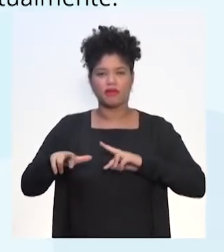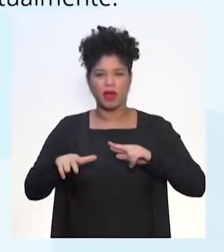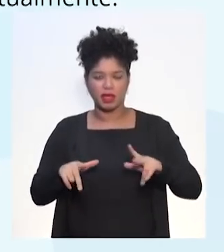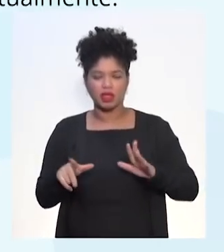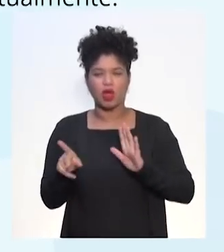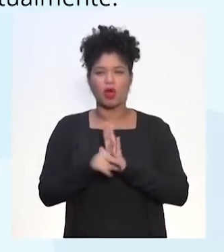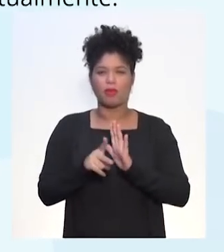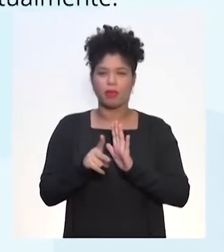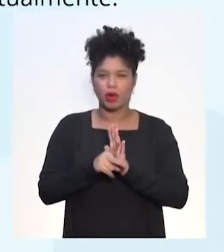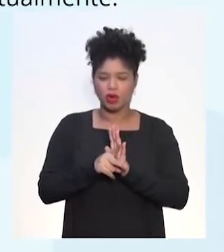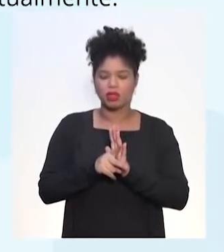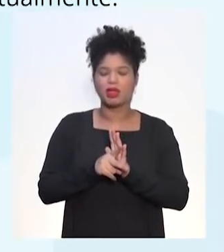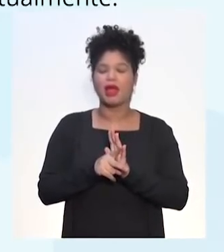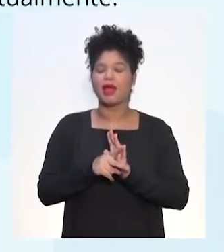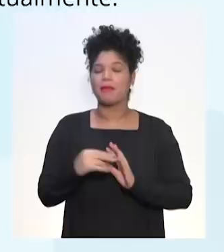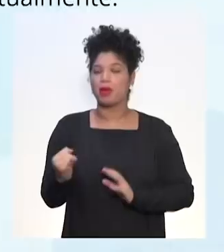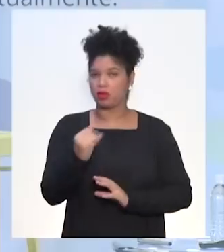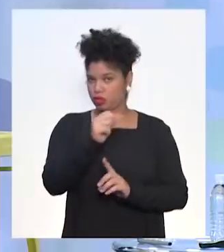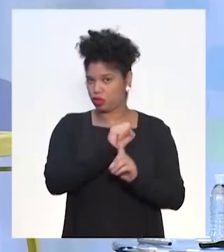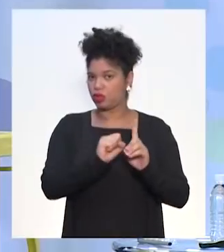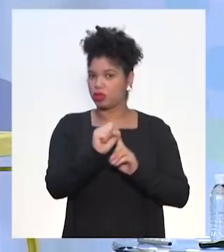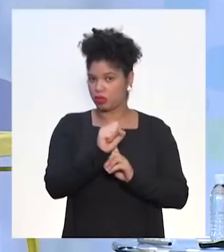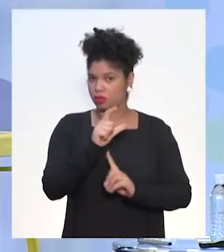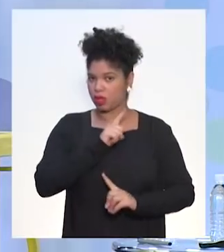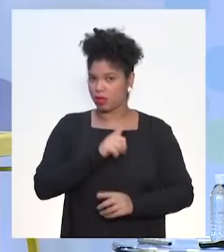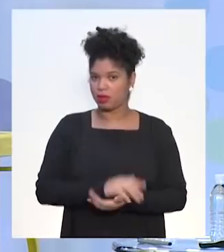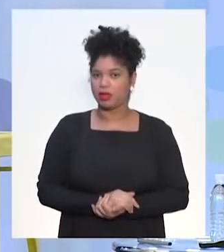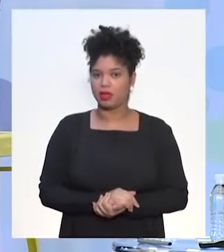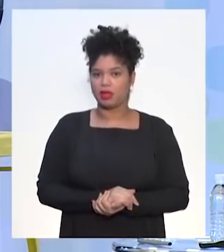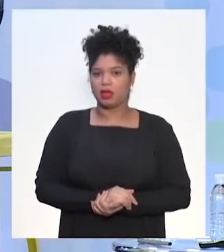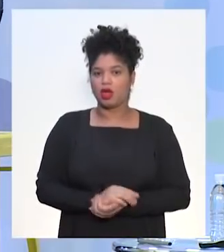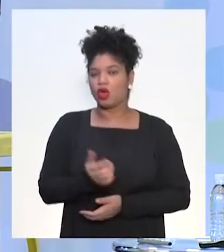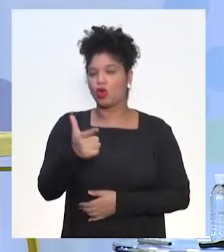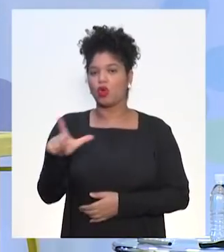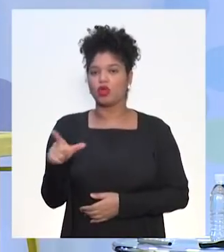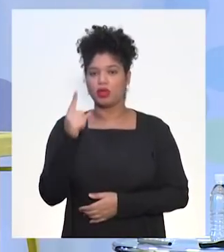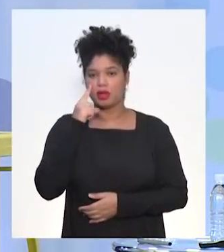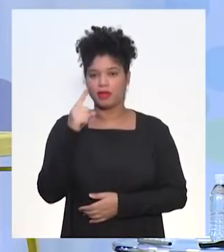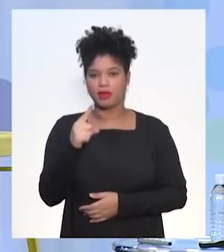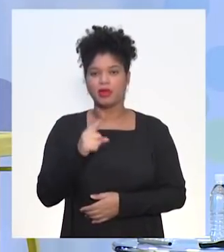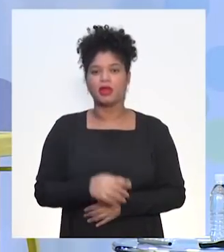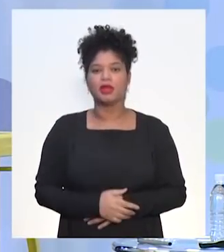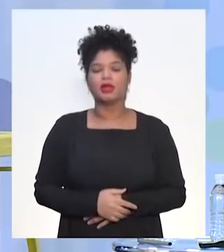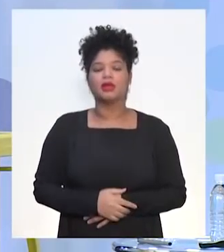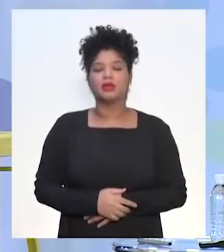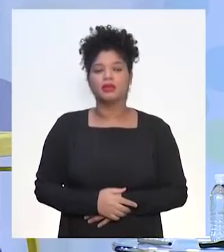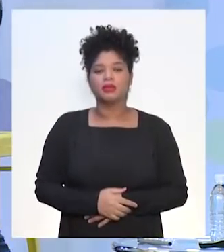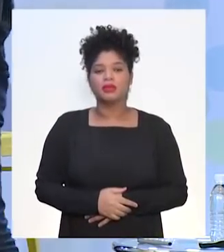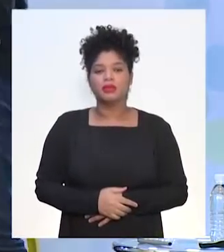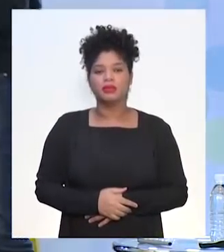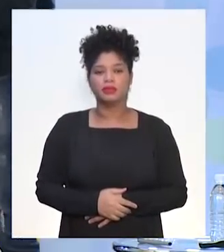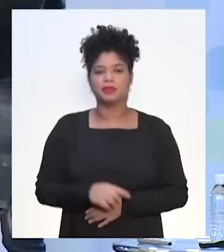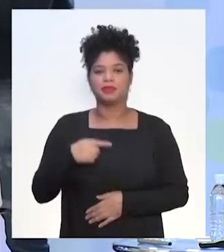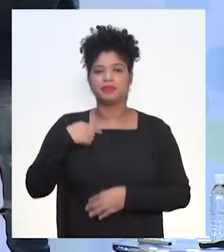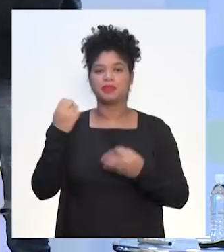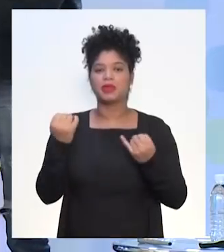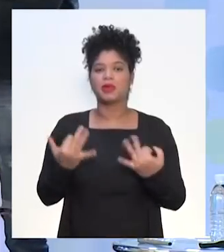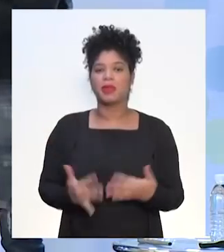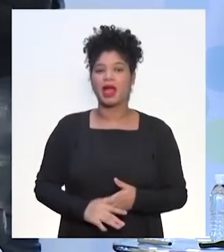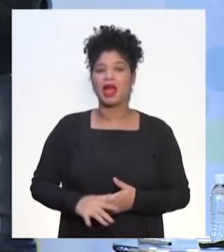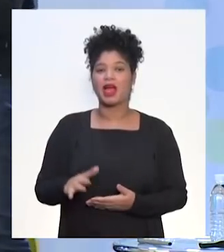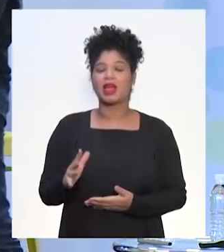agentes e forças sociais. Vamos lá, então? Mudando aqui para a gente, por gentileza, a gente vai falar da